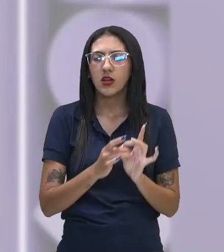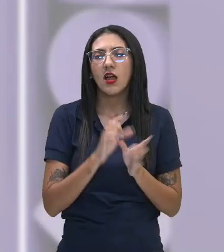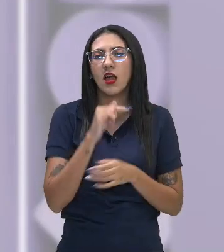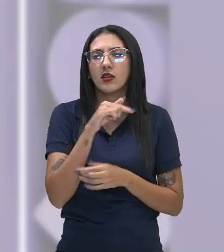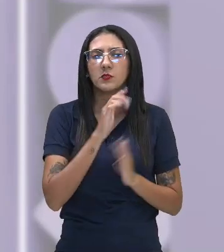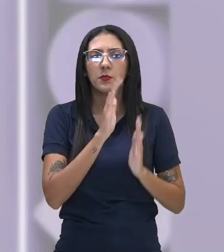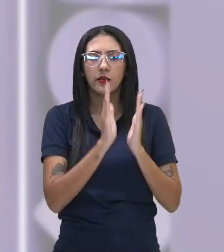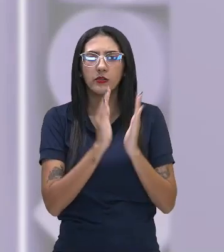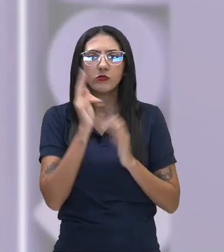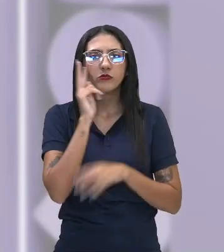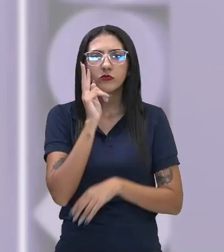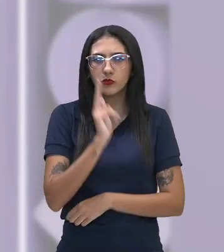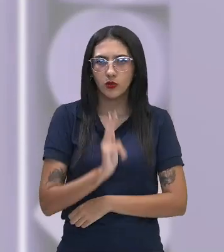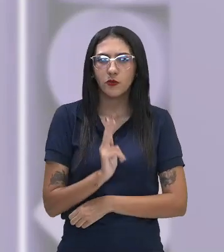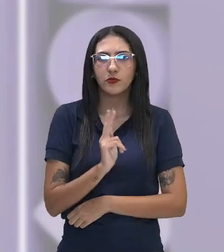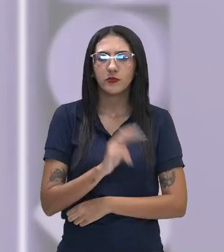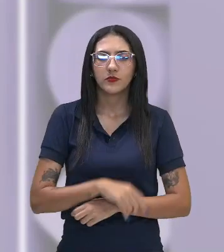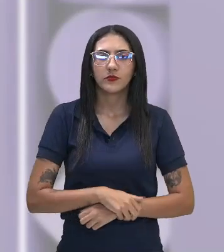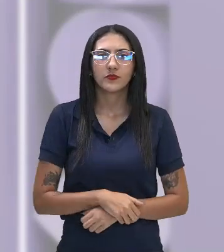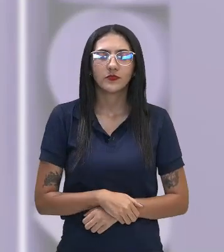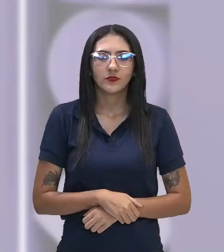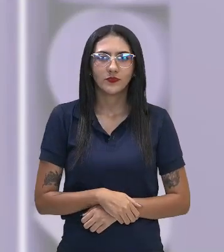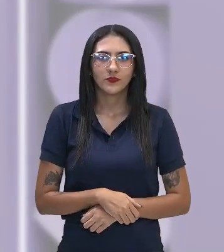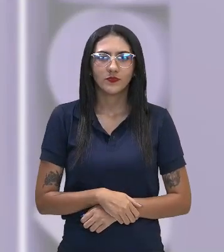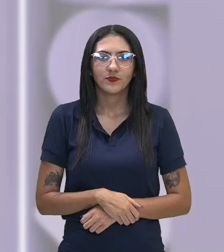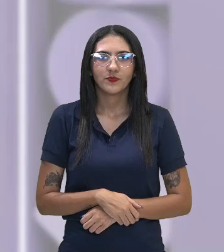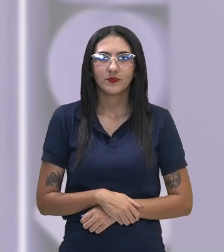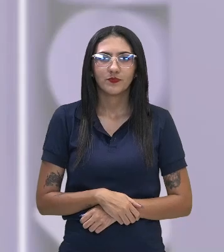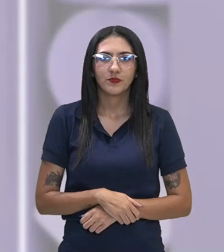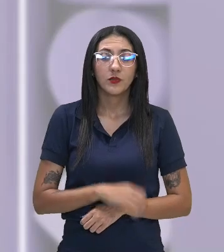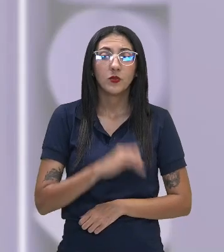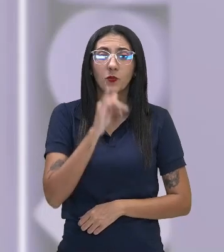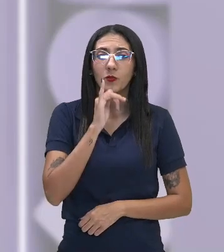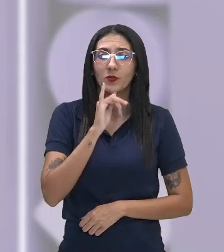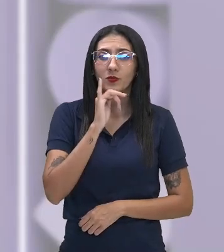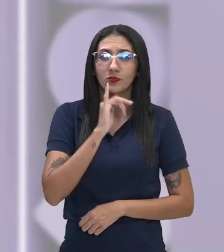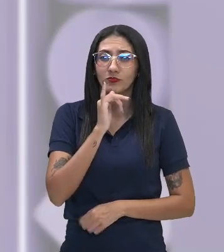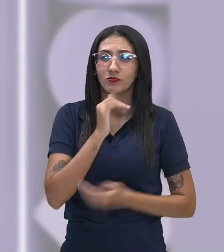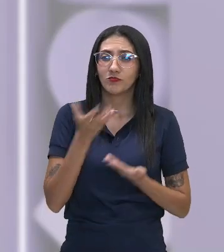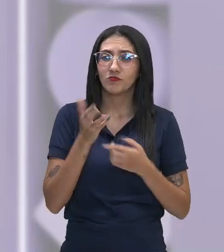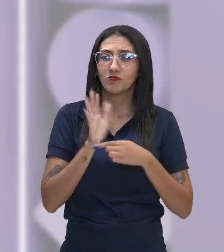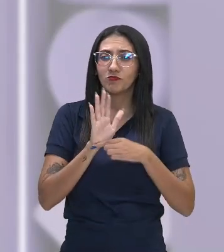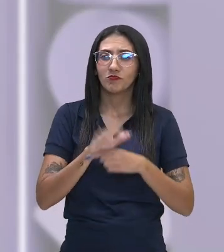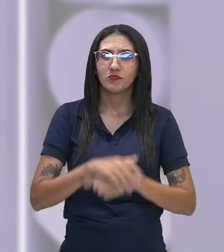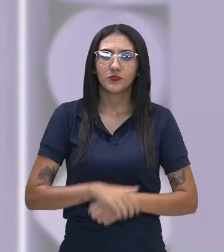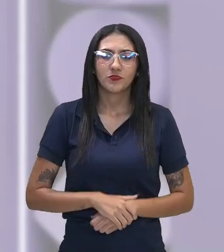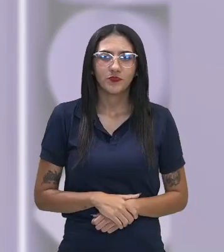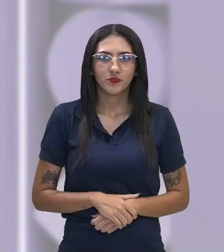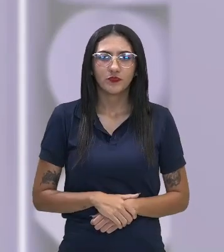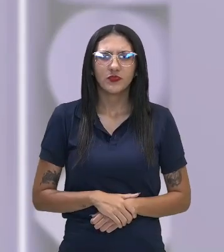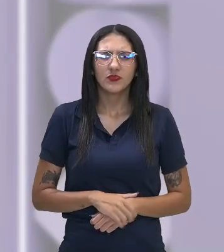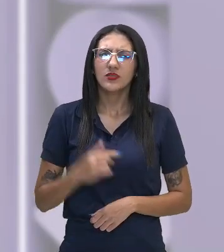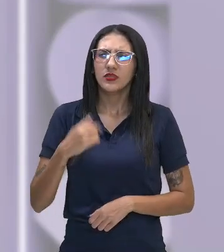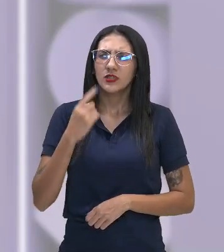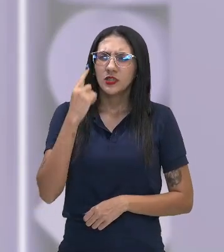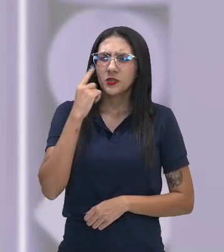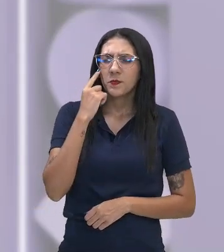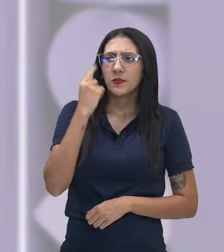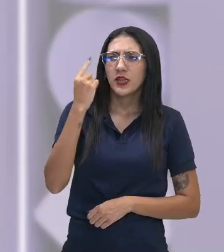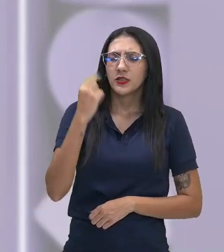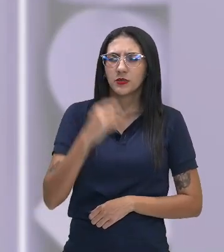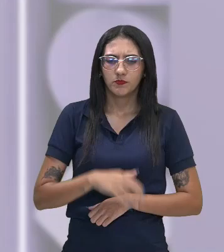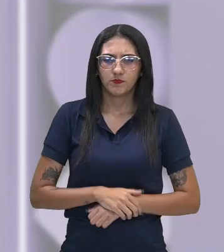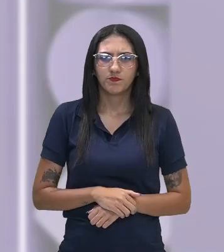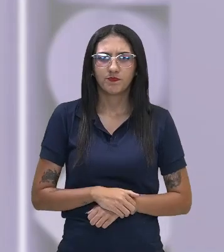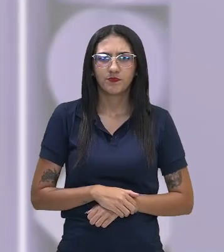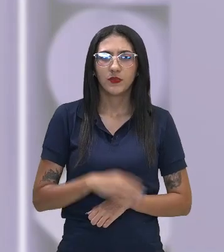aquele contexto histórico. Vou dar um exemplo. Quando pensamos em Brasil colônia,